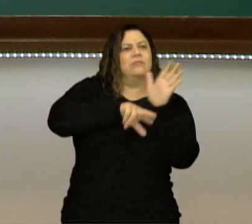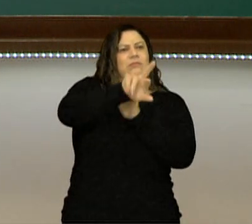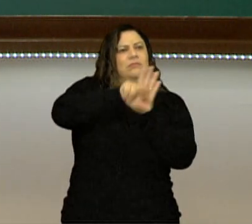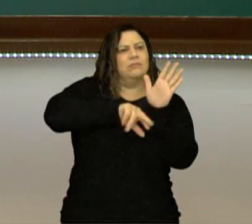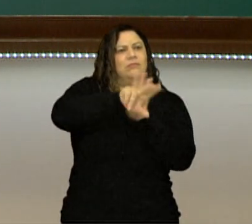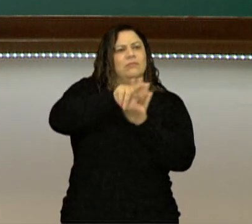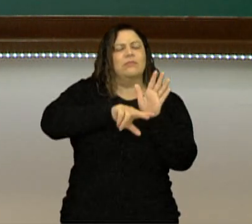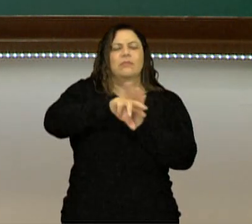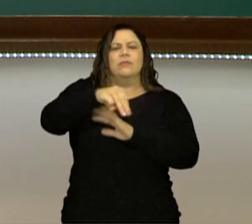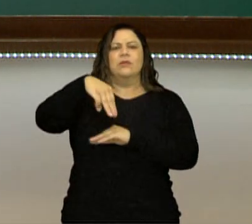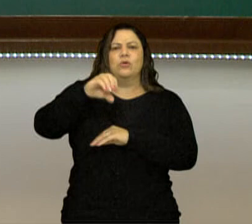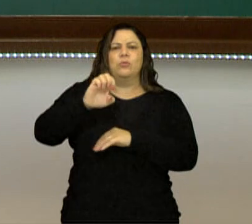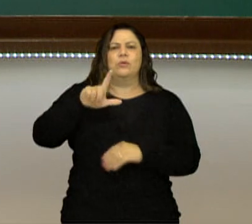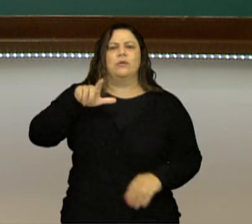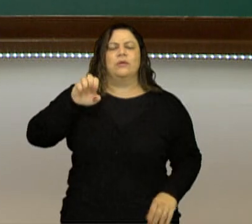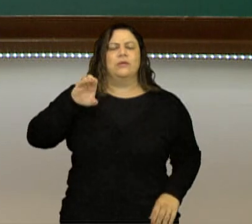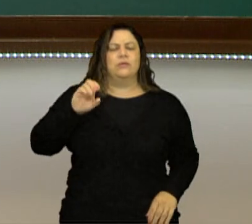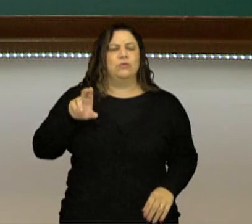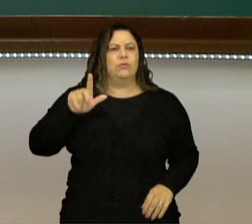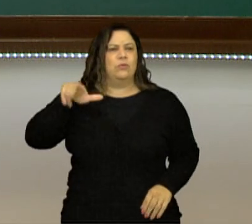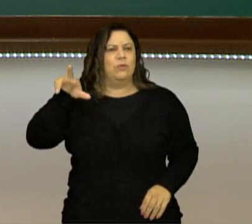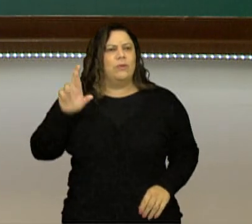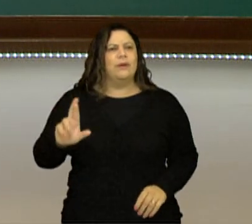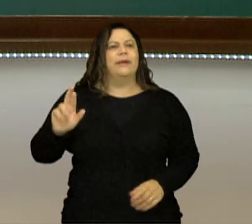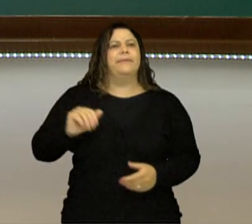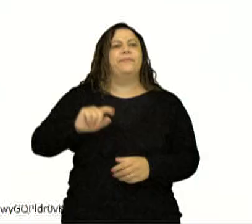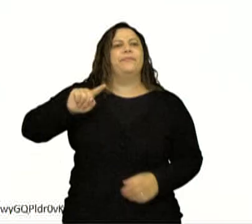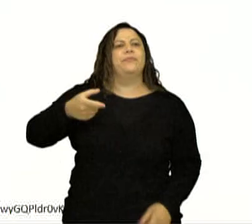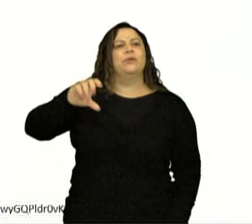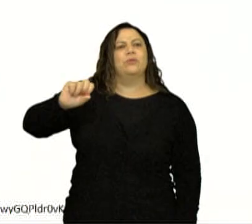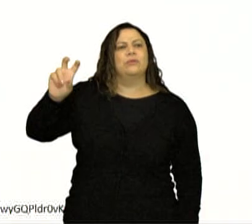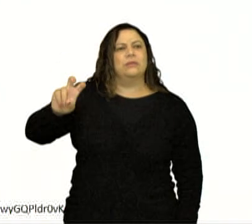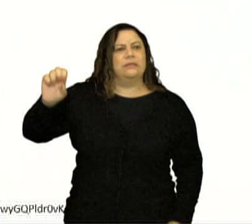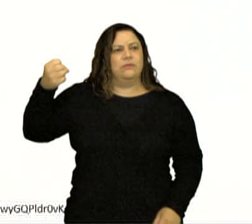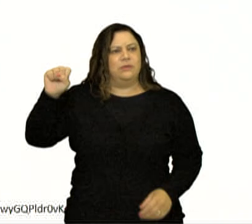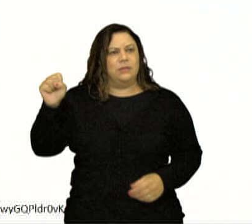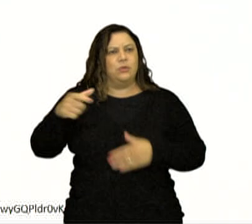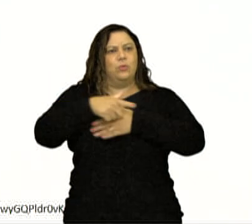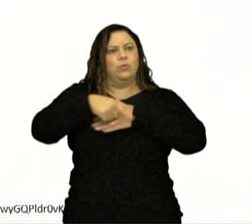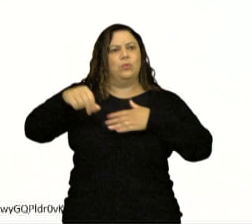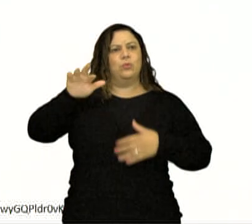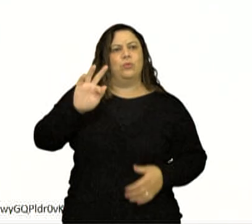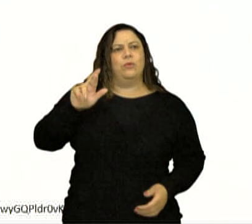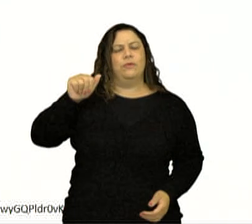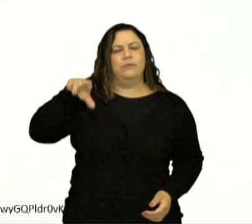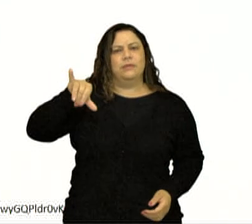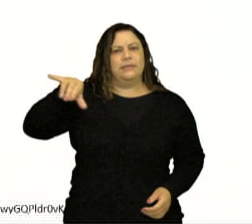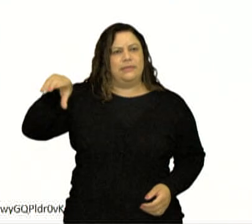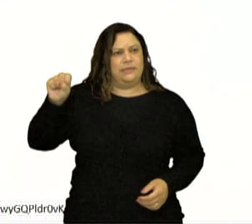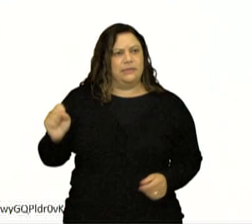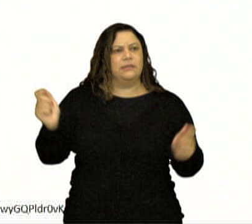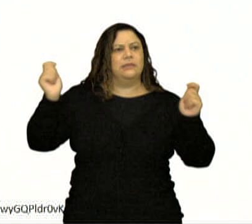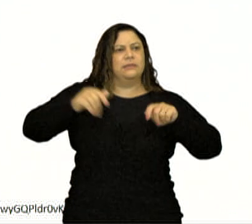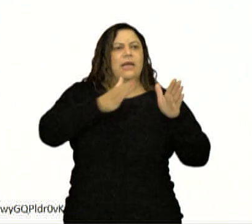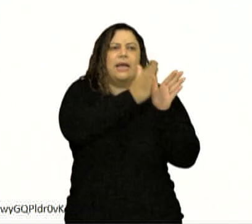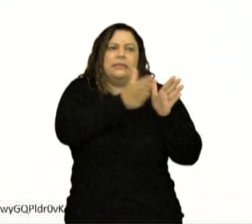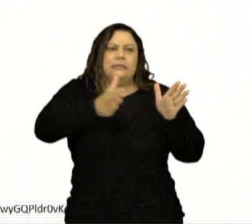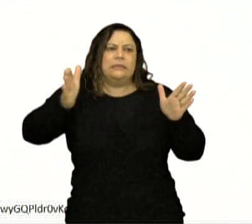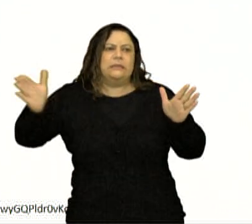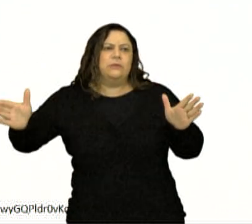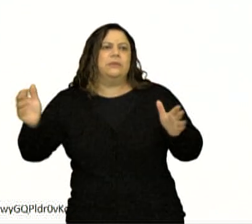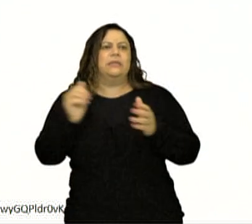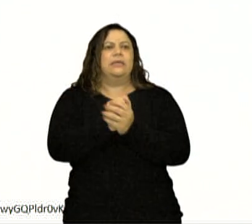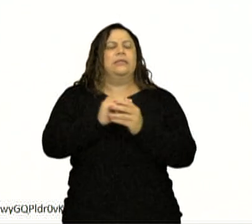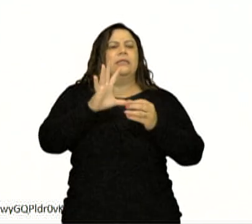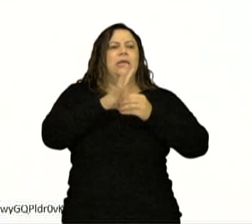Crick, 1958, a sequência de um ácido nucleico pode formar uma proteína, entretanto, o contrário não é possível.